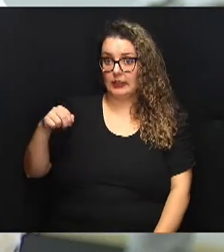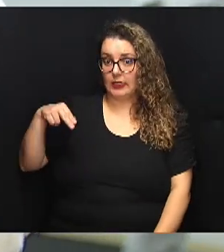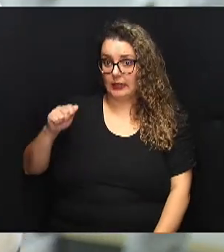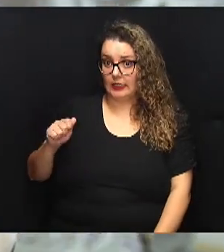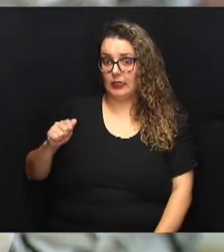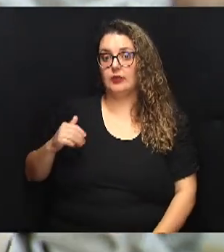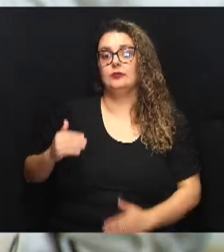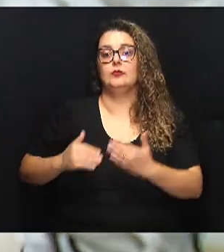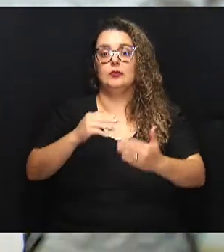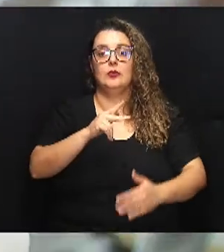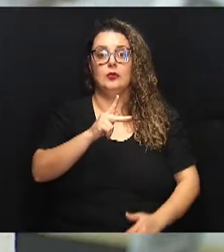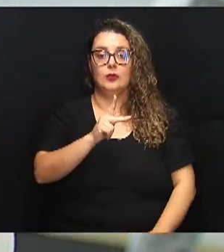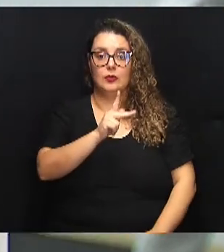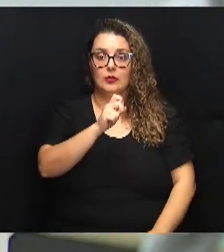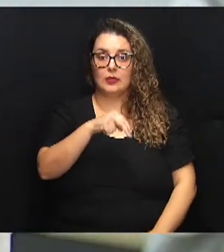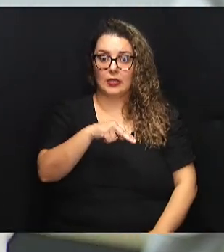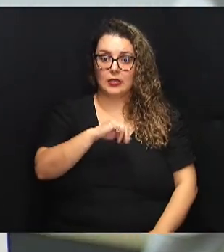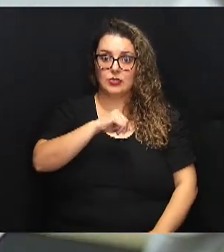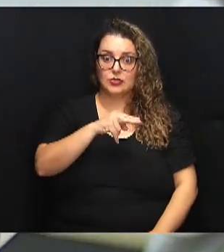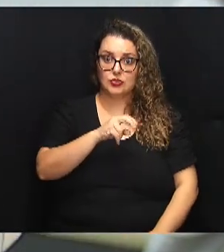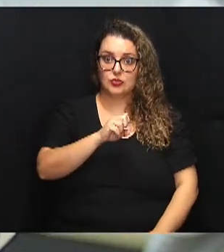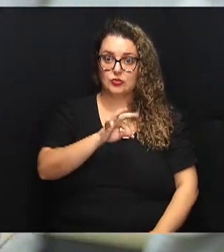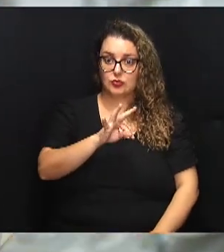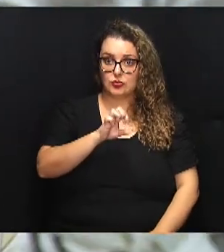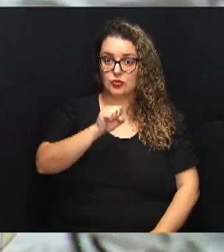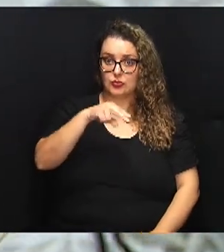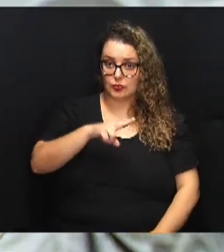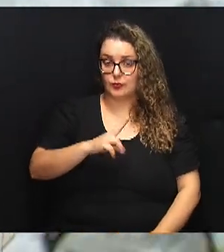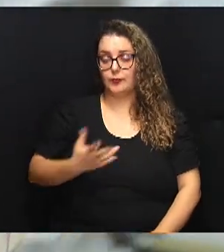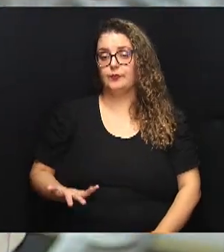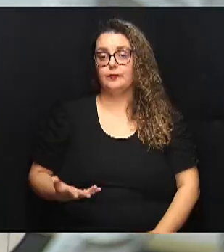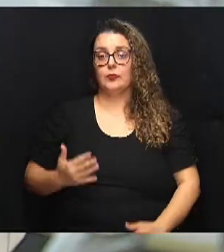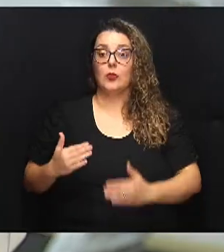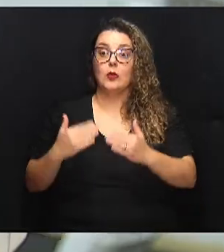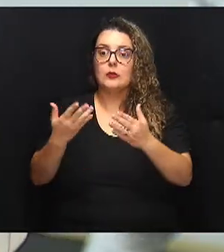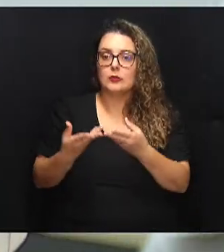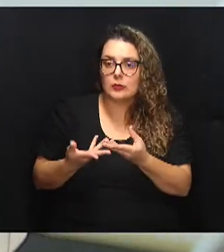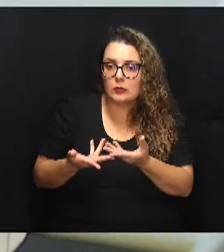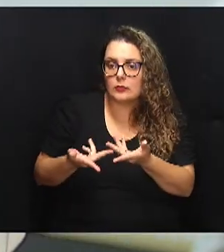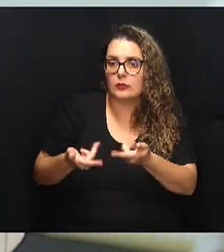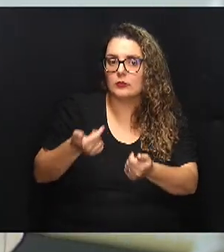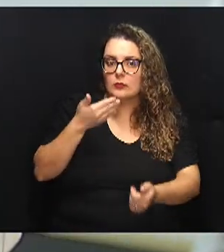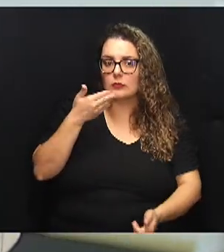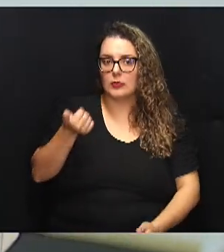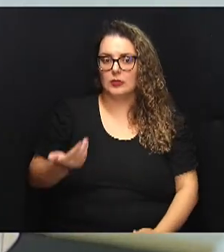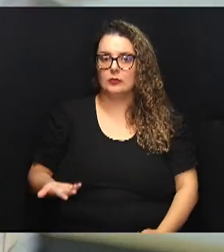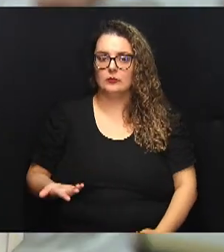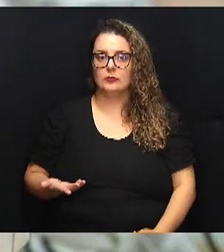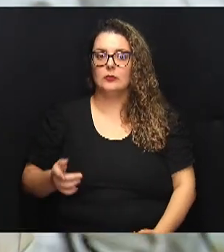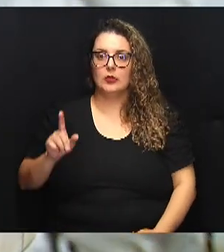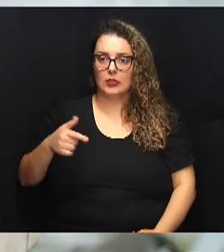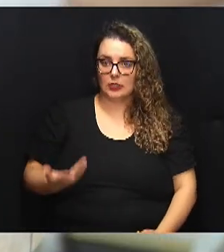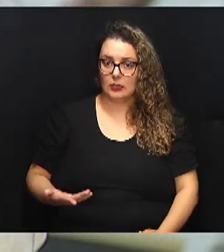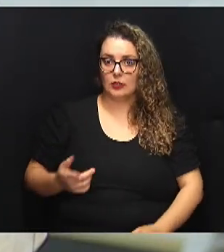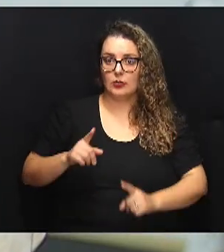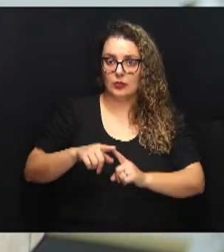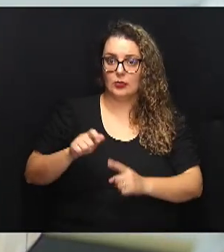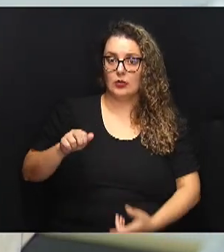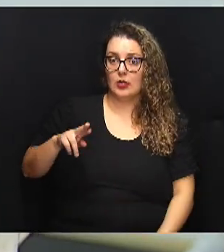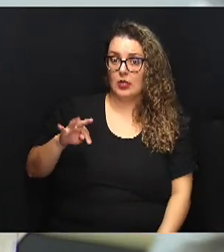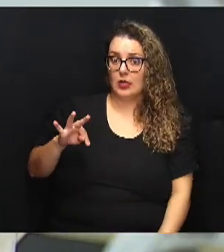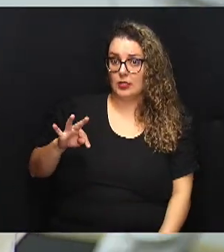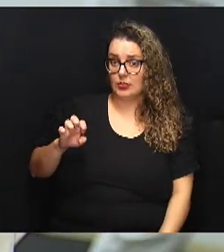do Kenjutsu começou a ser aprimorado. Então ele é um estilo marcial